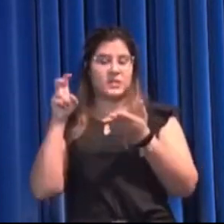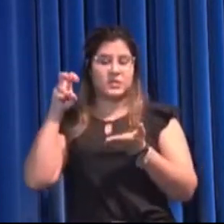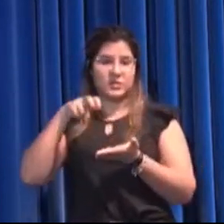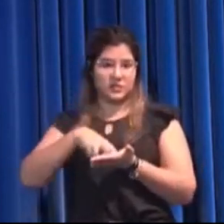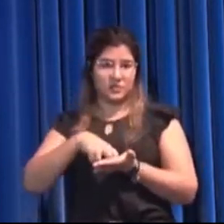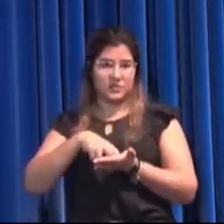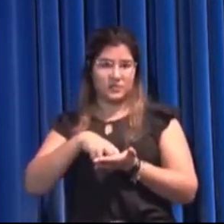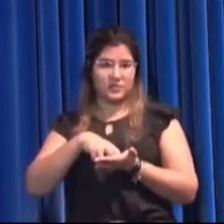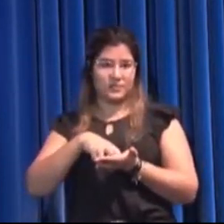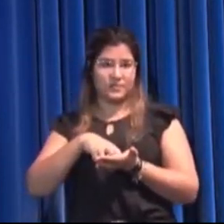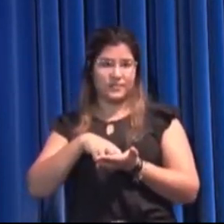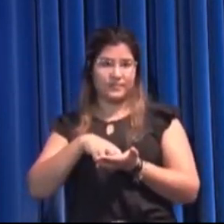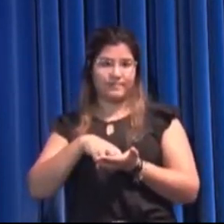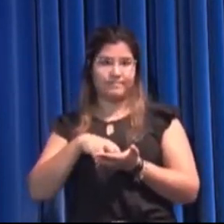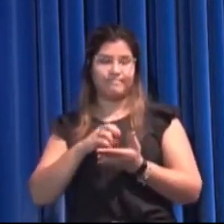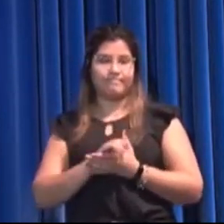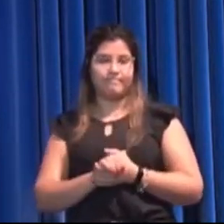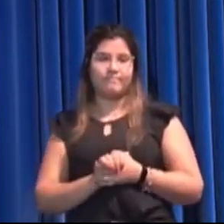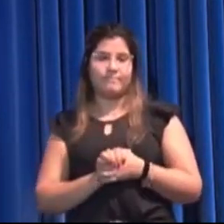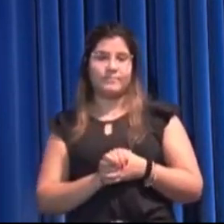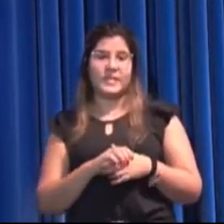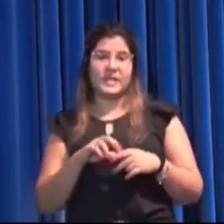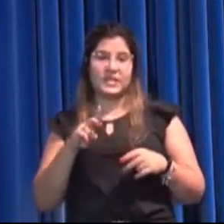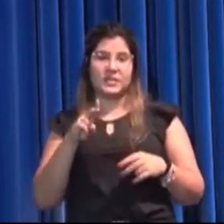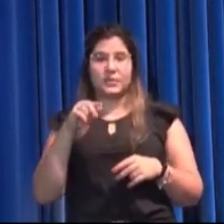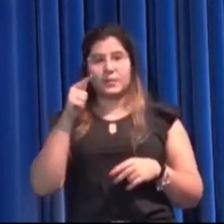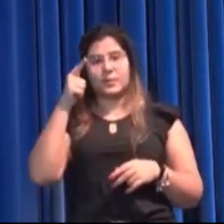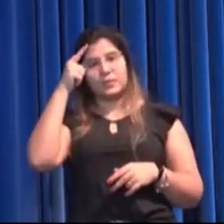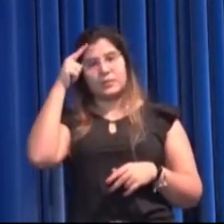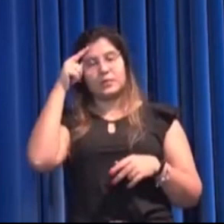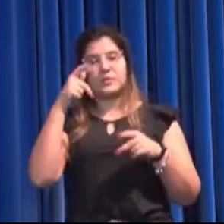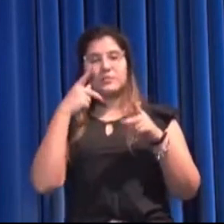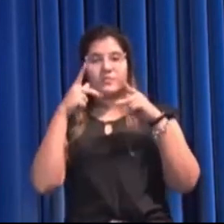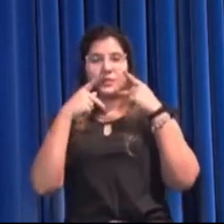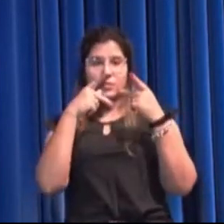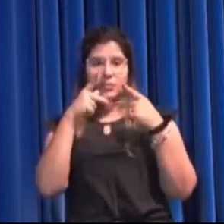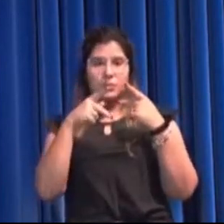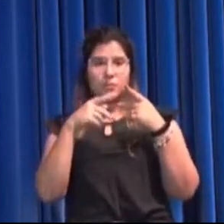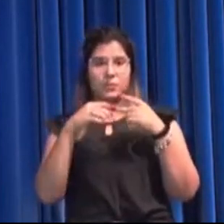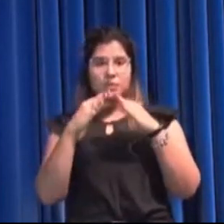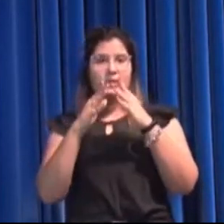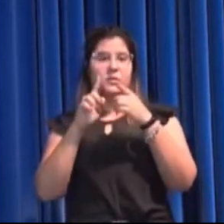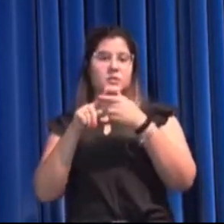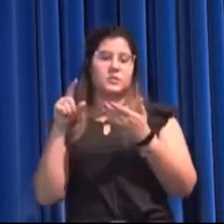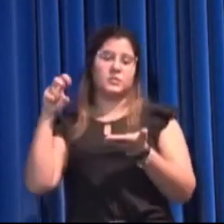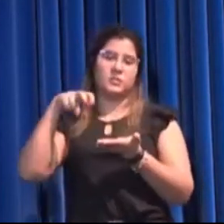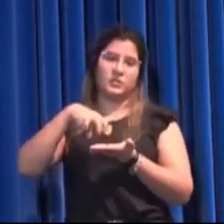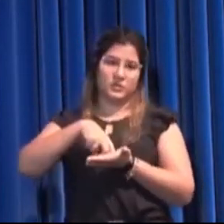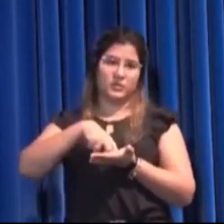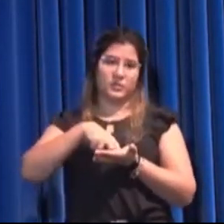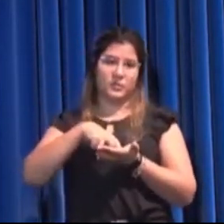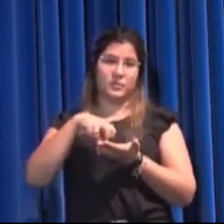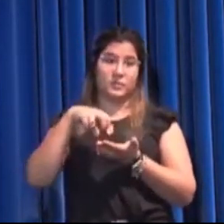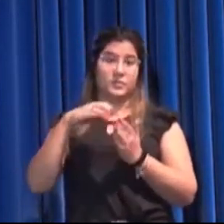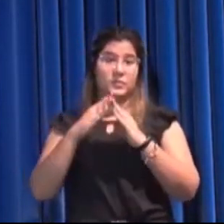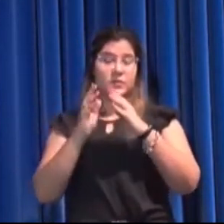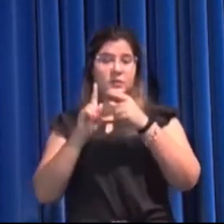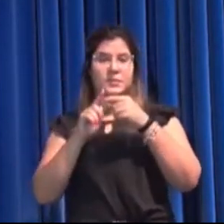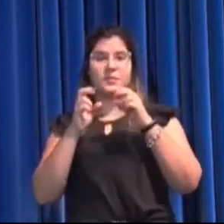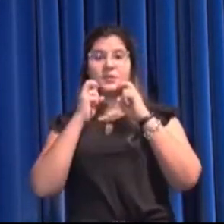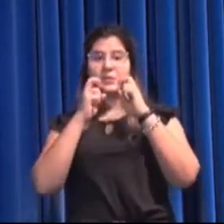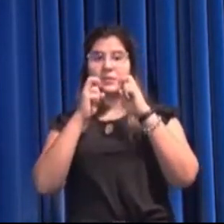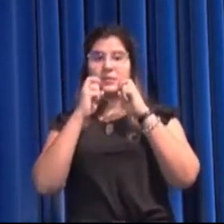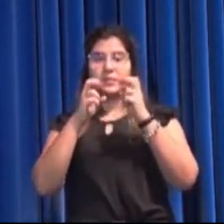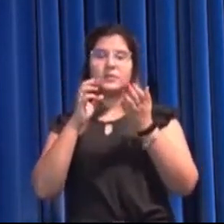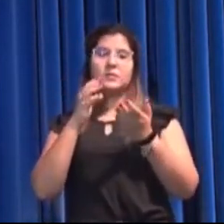ajoelhada, como escreveu o pastor Glênio na capa do boletim hoje, de joelhos. Nós estamos falando de igreja clamando, igreja